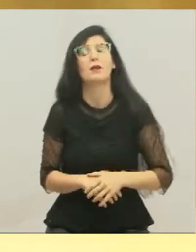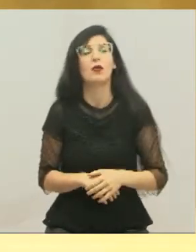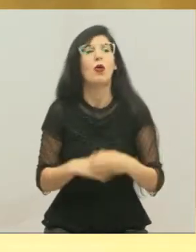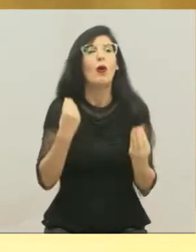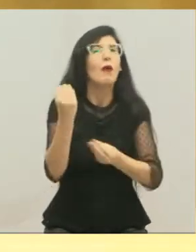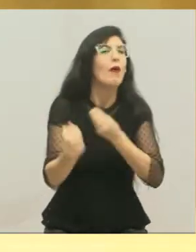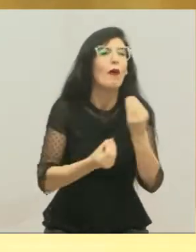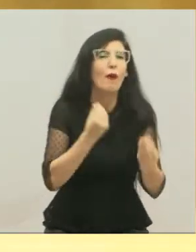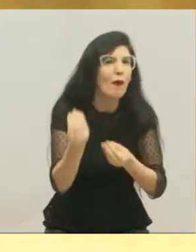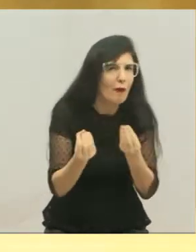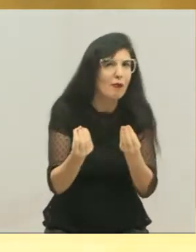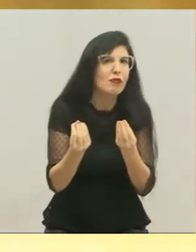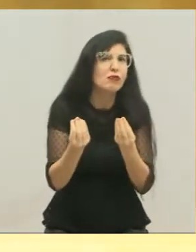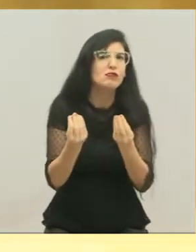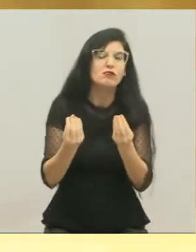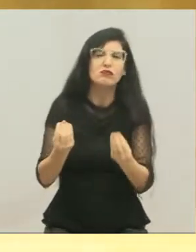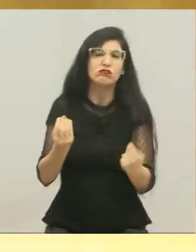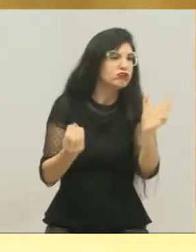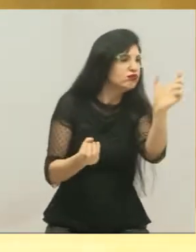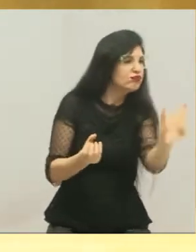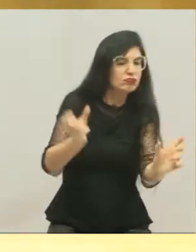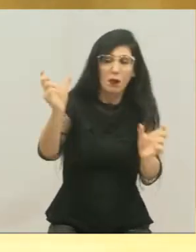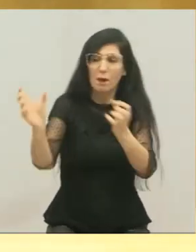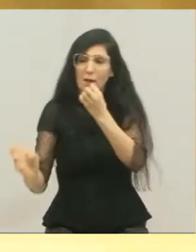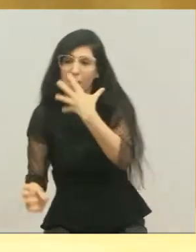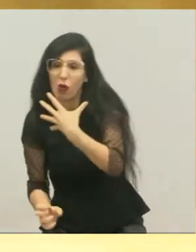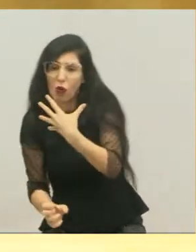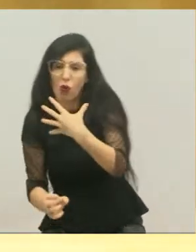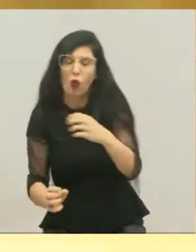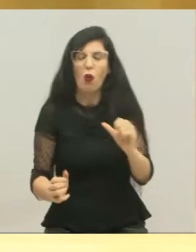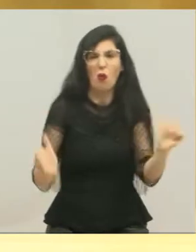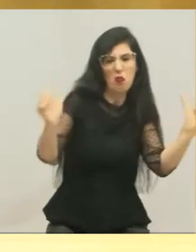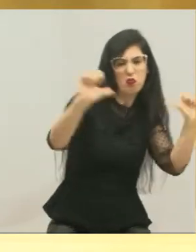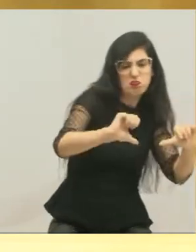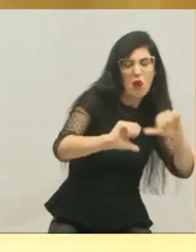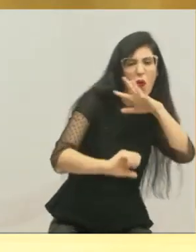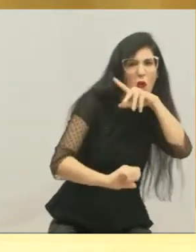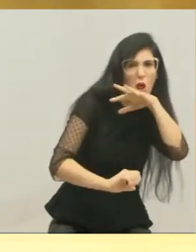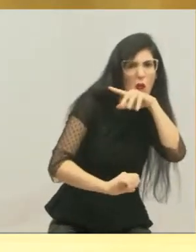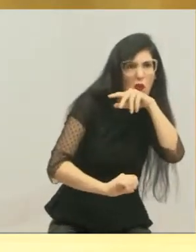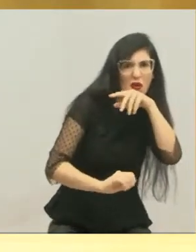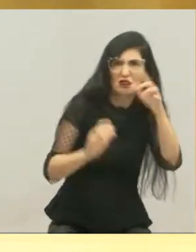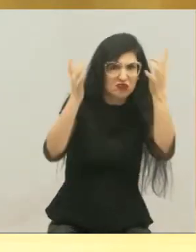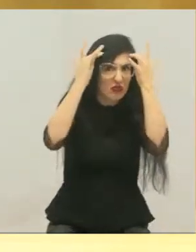prosperará, se esta, se aquela, ou se ambas serão igualmente boas.